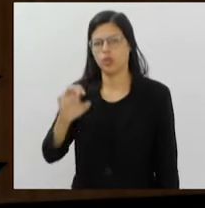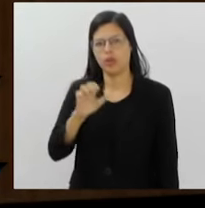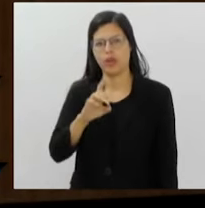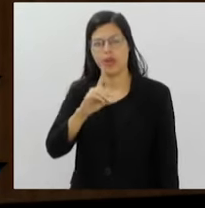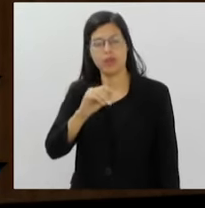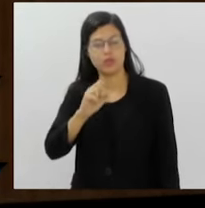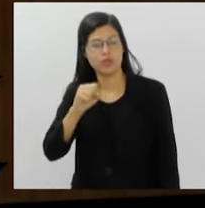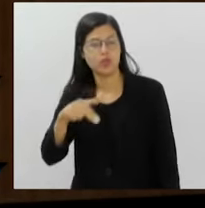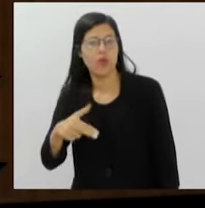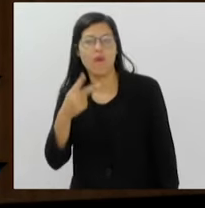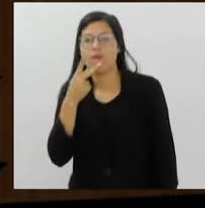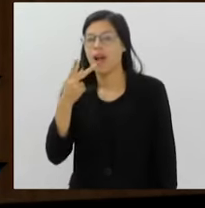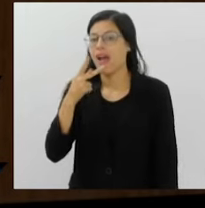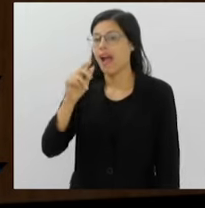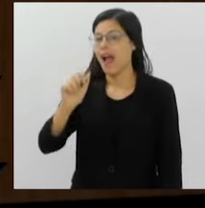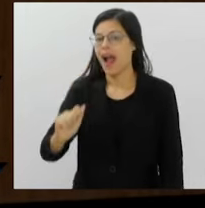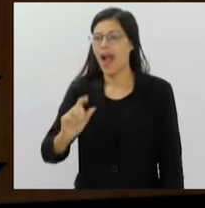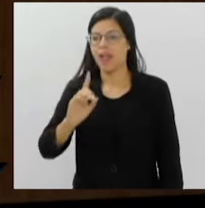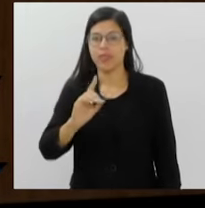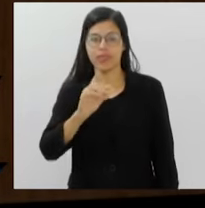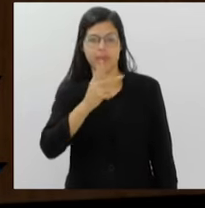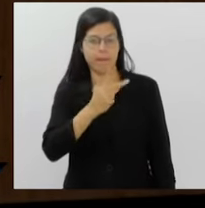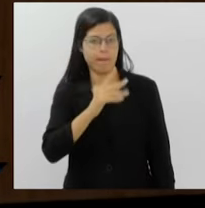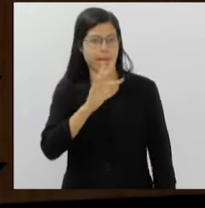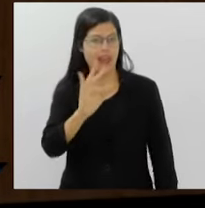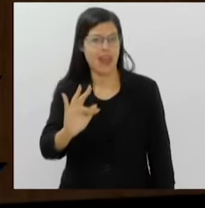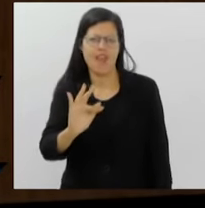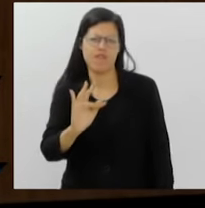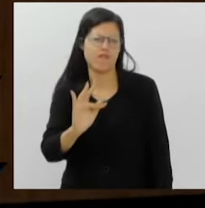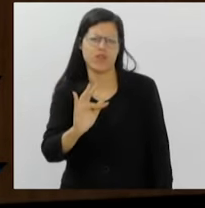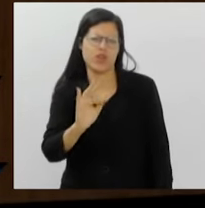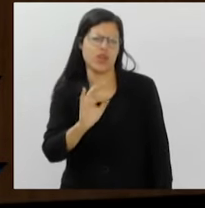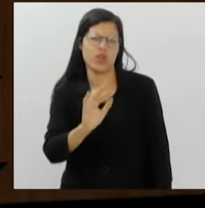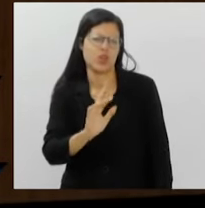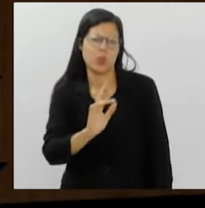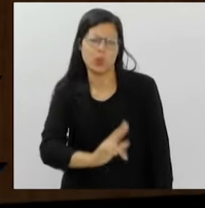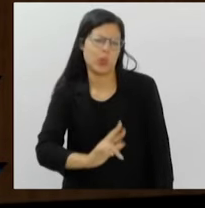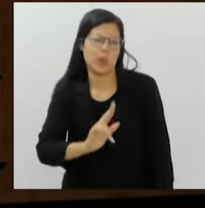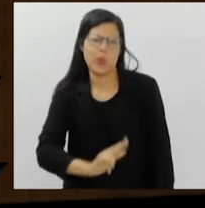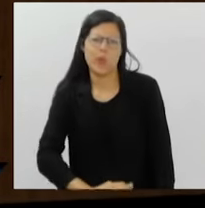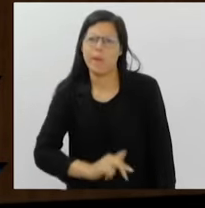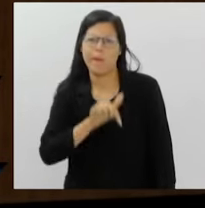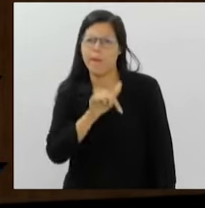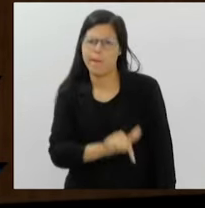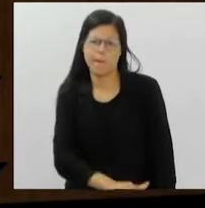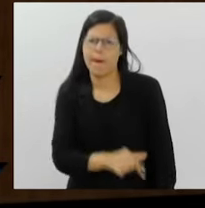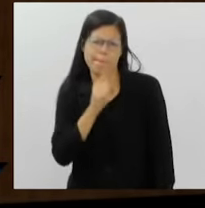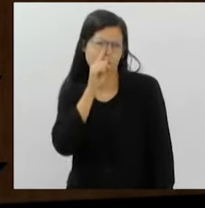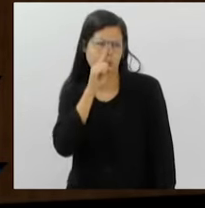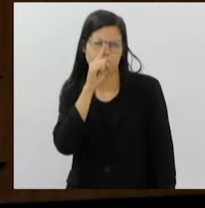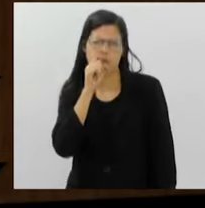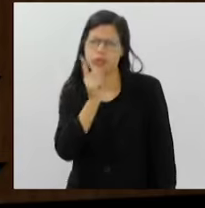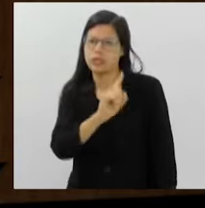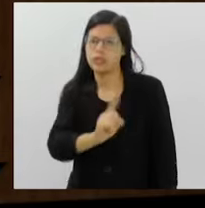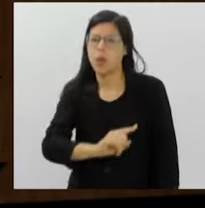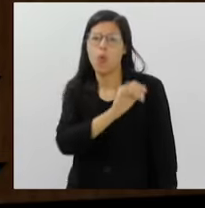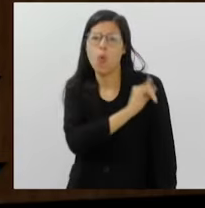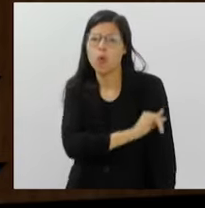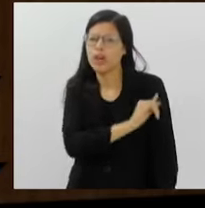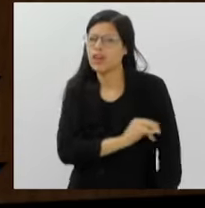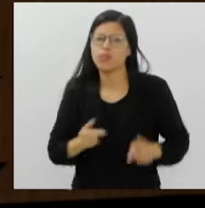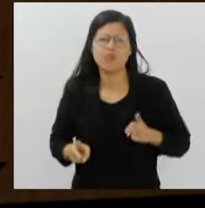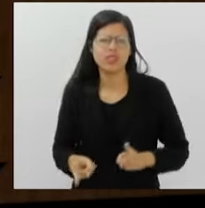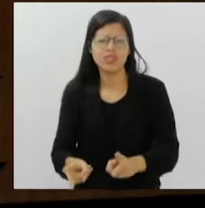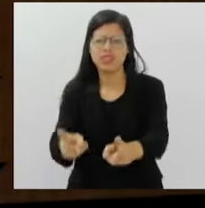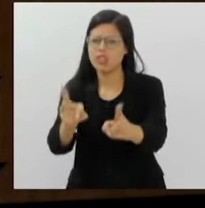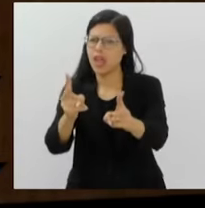olha, a ADPF não é esse monstro todo. O Rio de Janeiro sempre foi assim. É